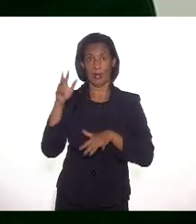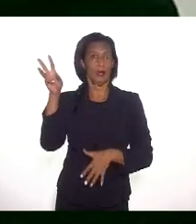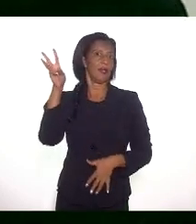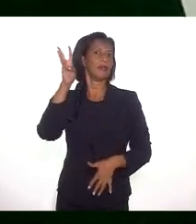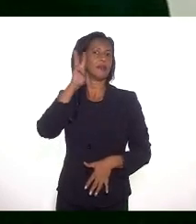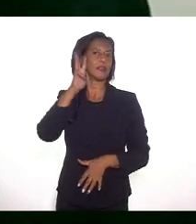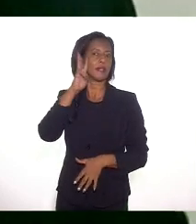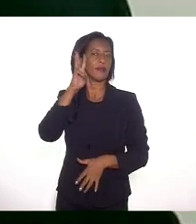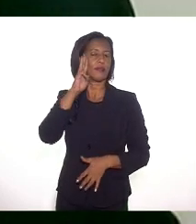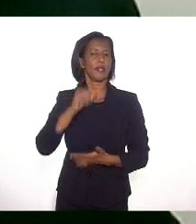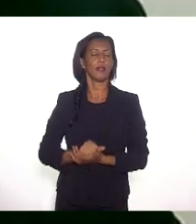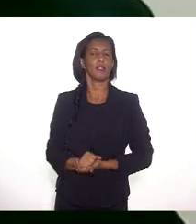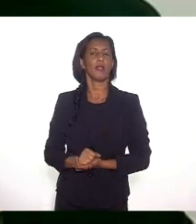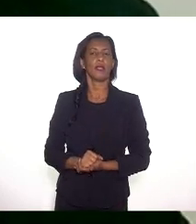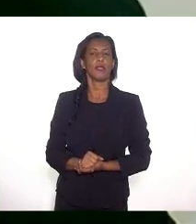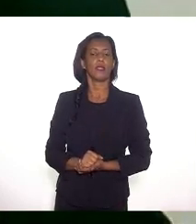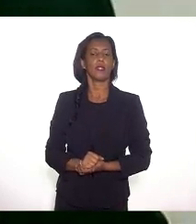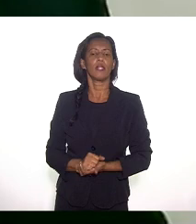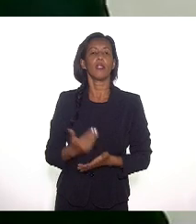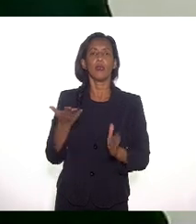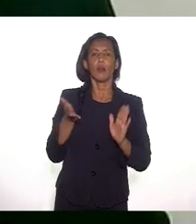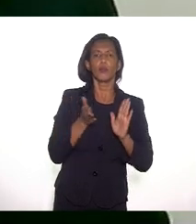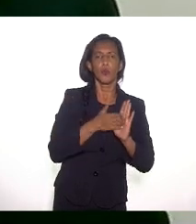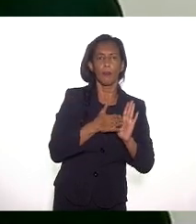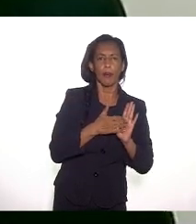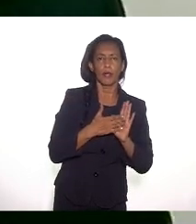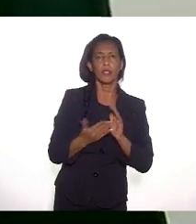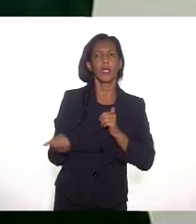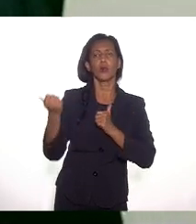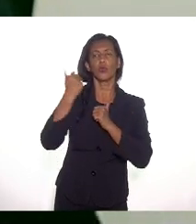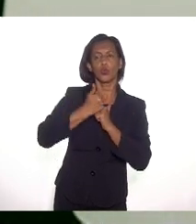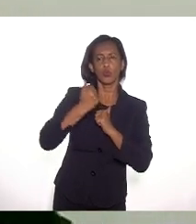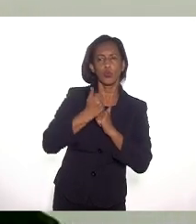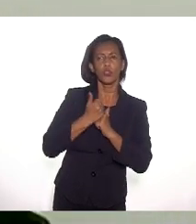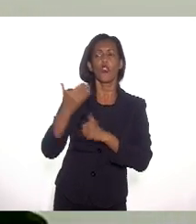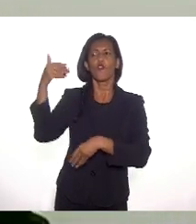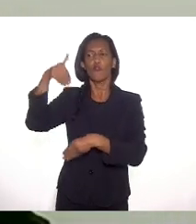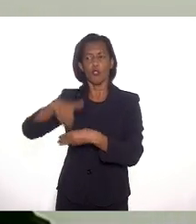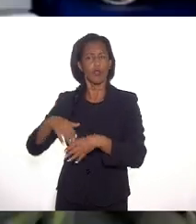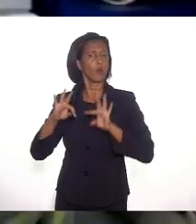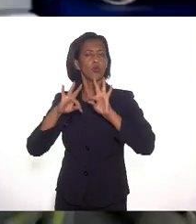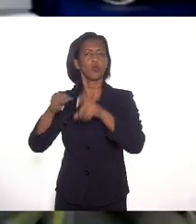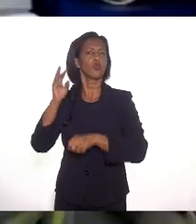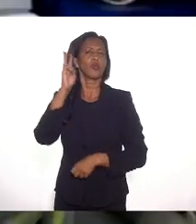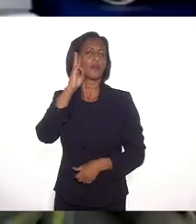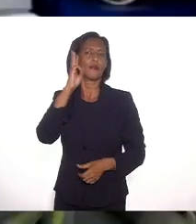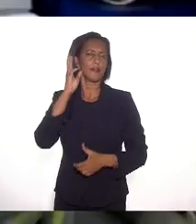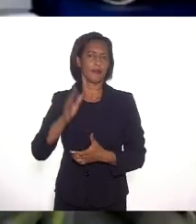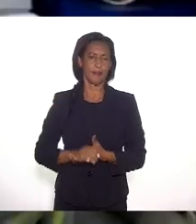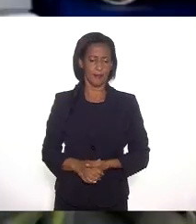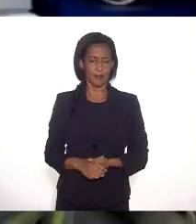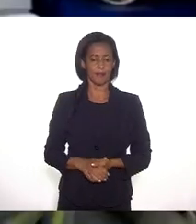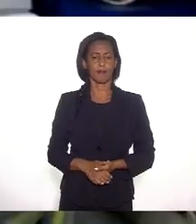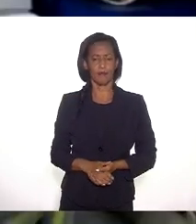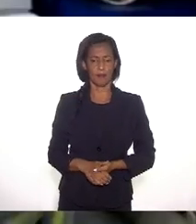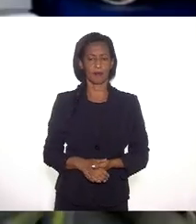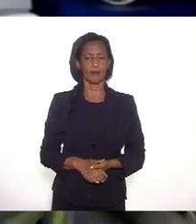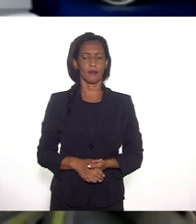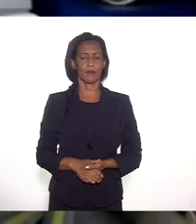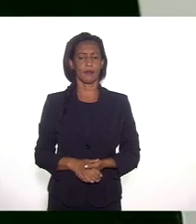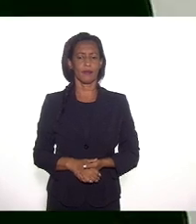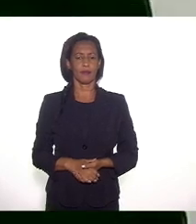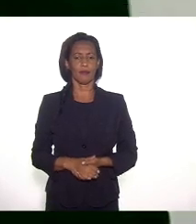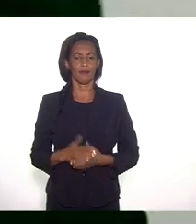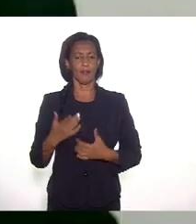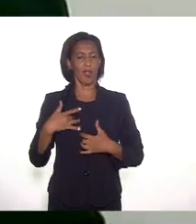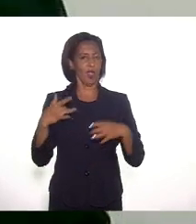e votamos, daremos o parecer, o substitutivo, votamos tudo na terça-feira. Tá, então, perfeito. Aqui agora a gente tem Não